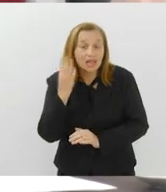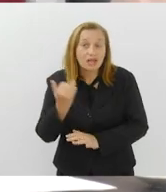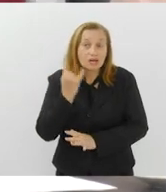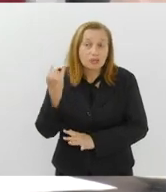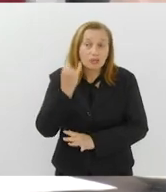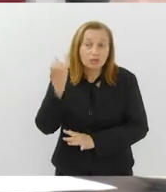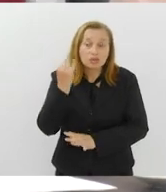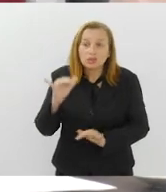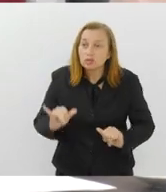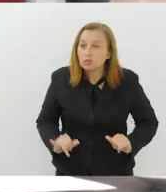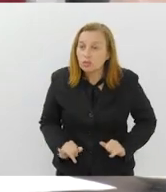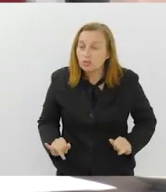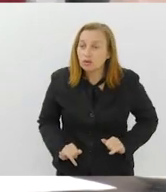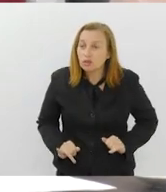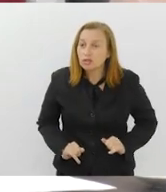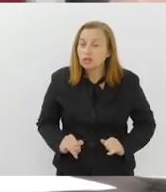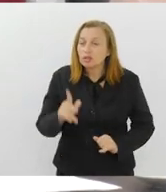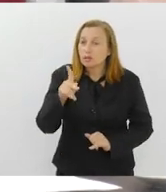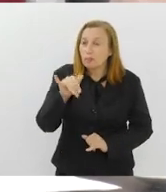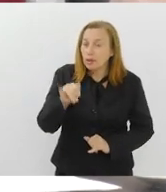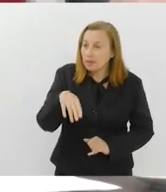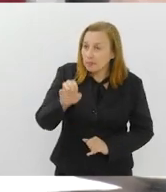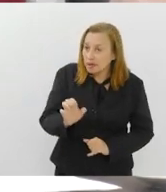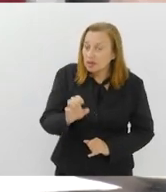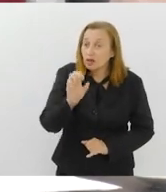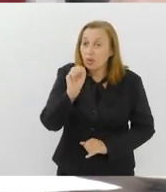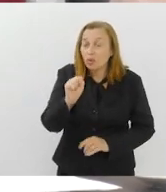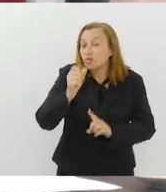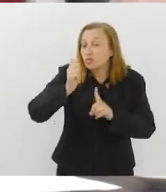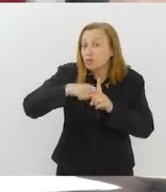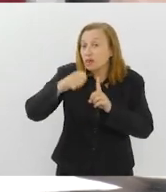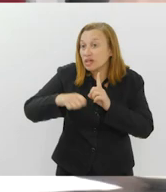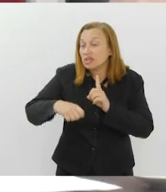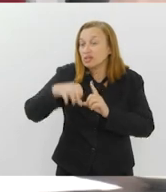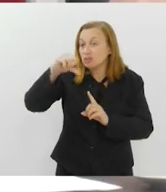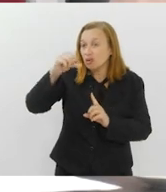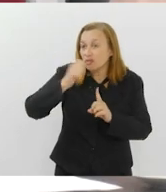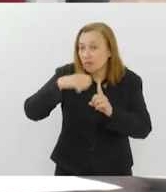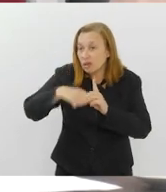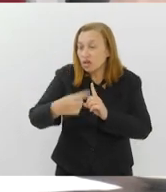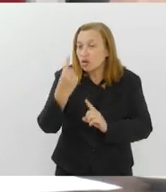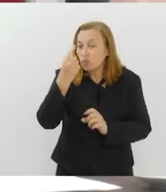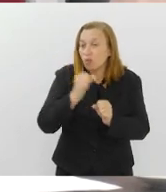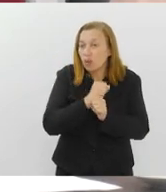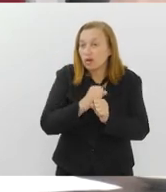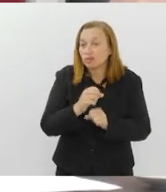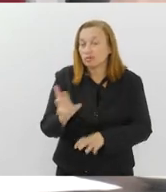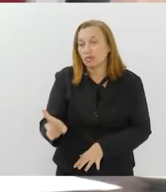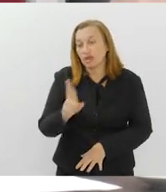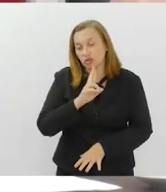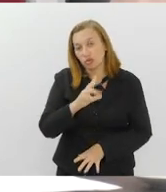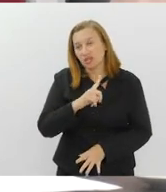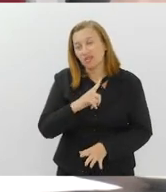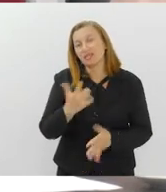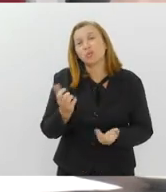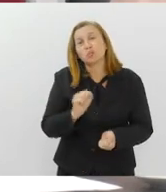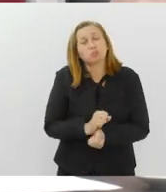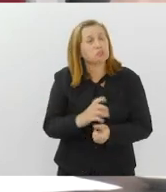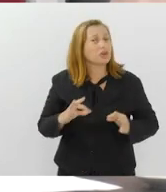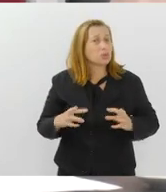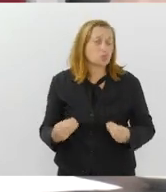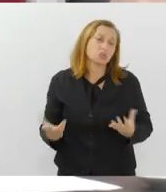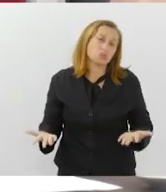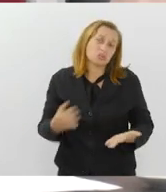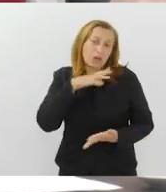do sofrimento desses pais, dessas mães, que ficam 8 meses, 9 meses, 1 ano para receber resposta, então está tudo parado, está